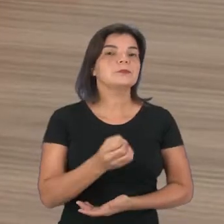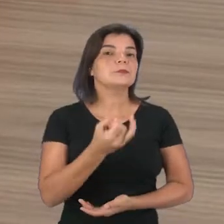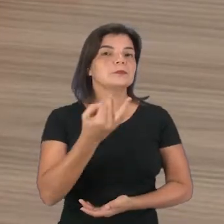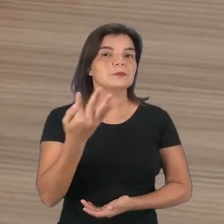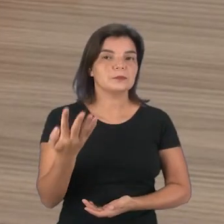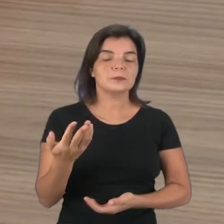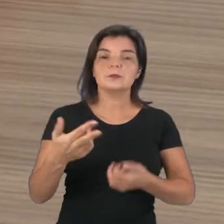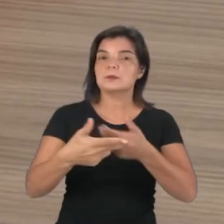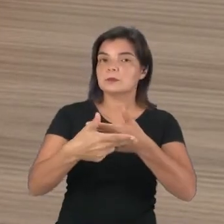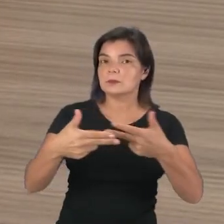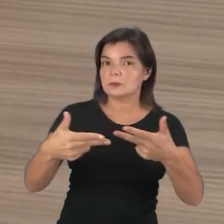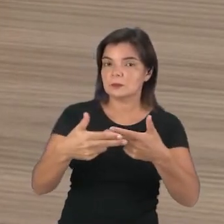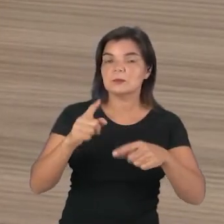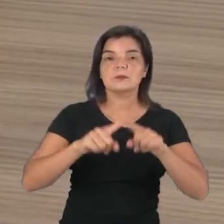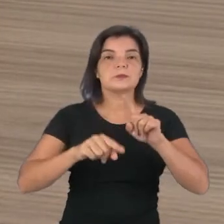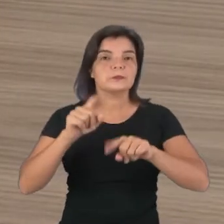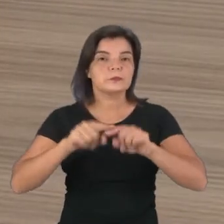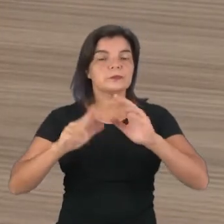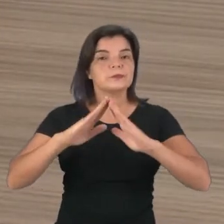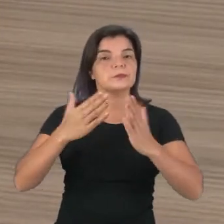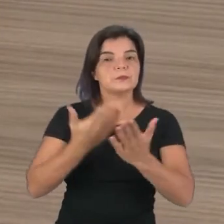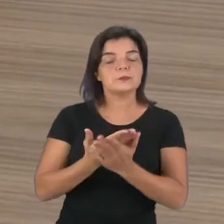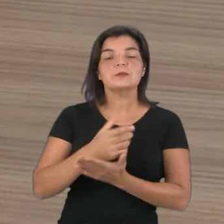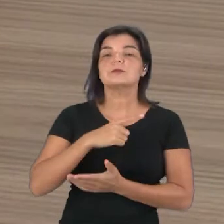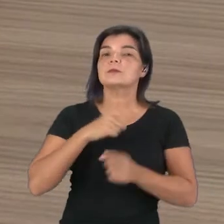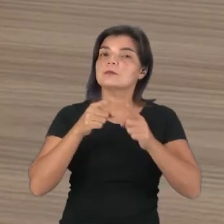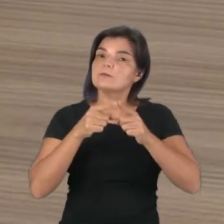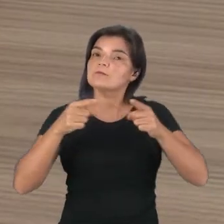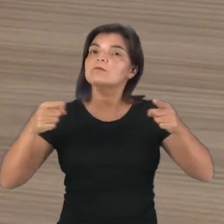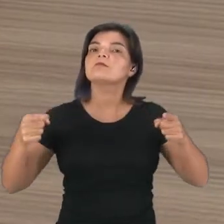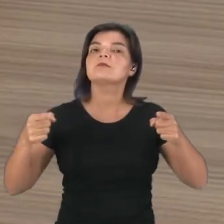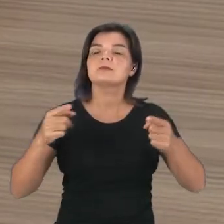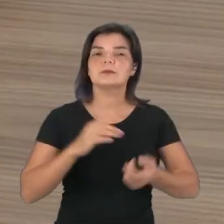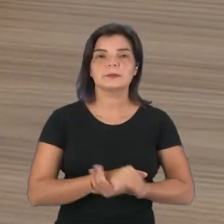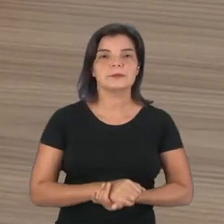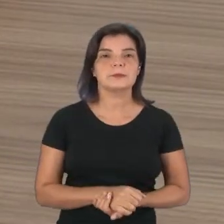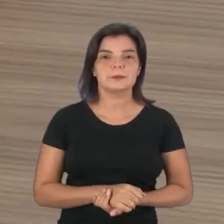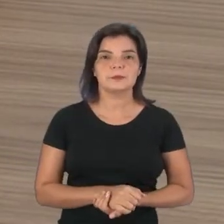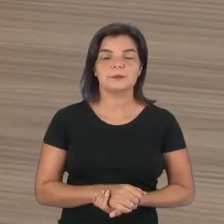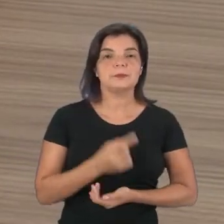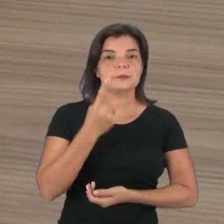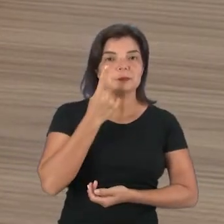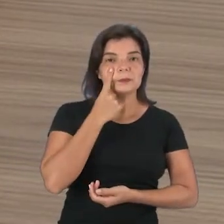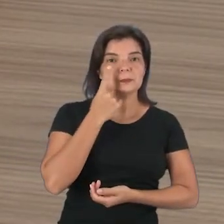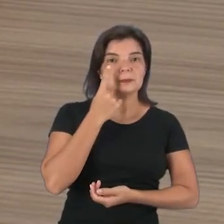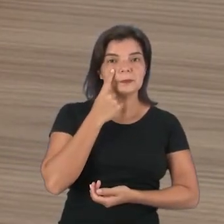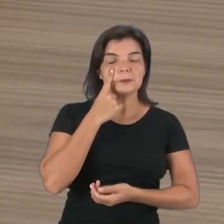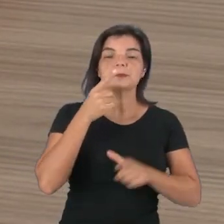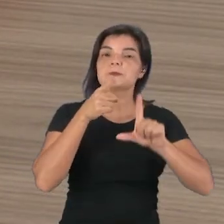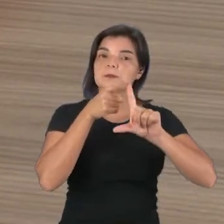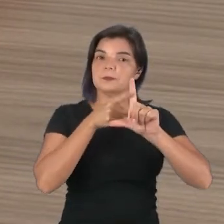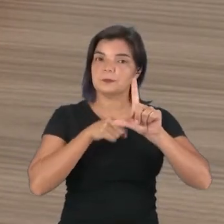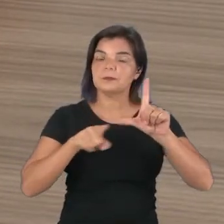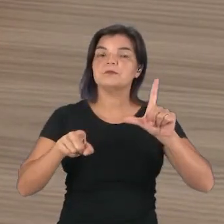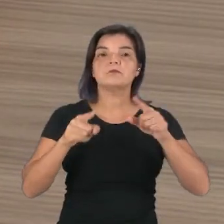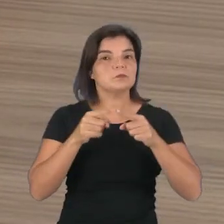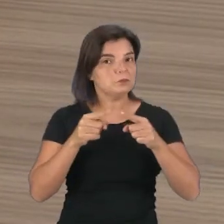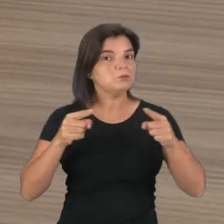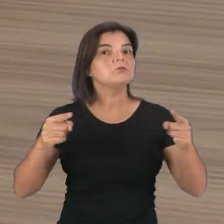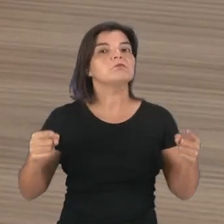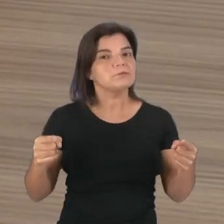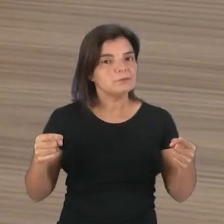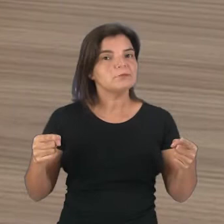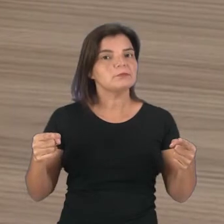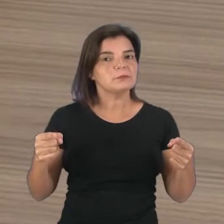Quais desses objetos são os mais compridos? Olha, observando a régua, ela é bem